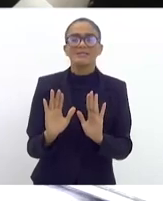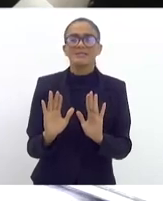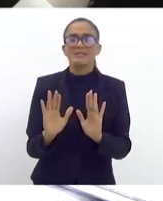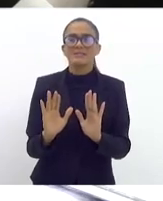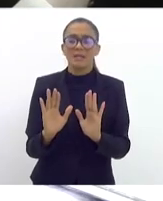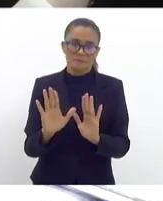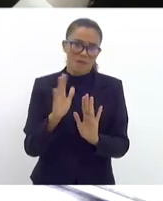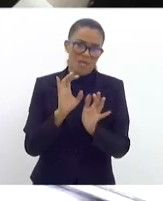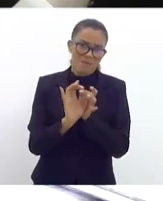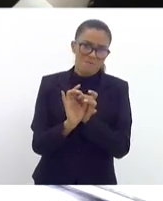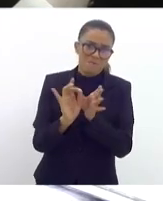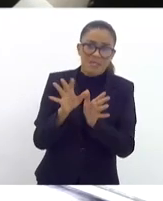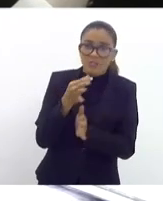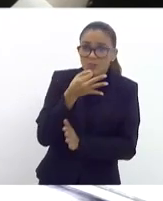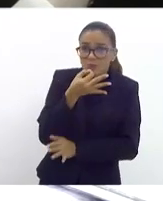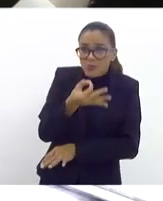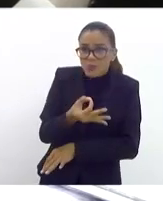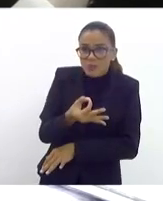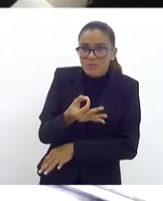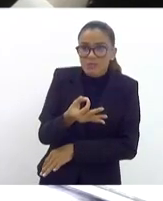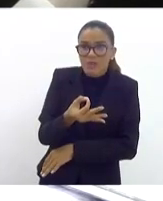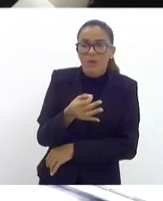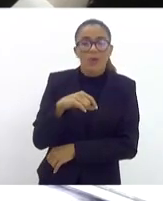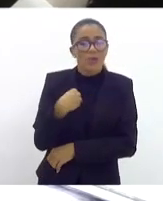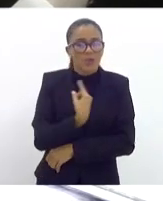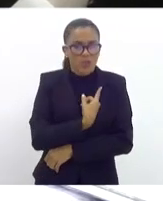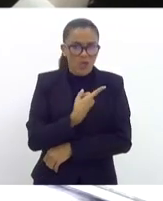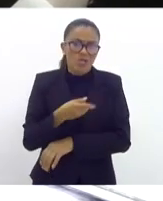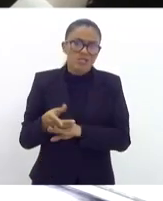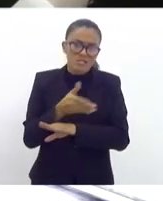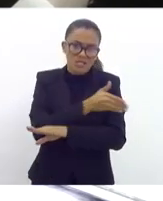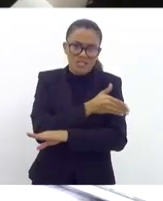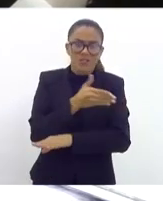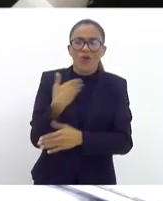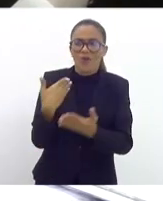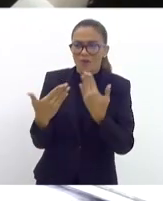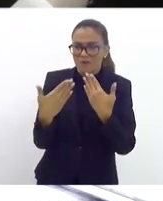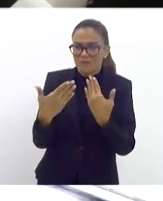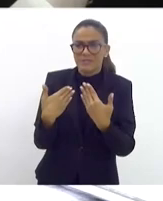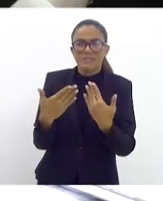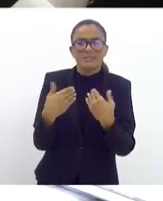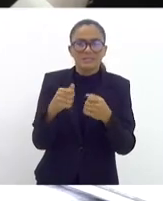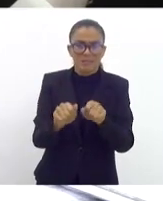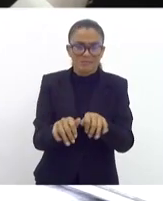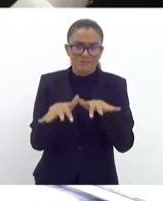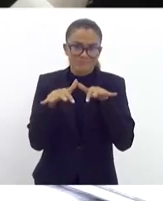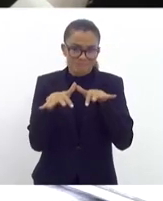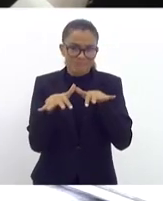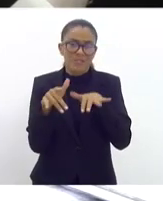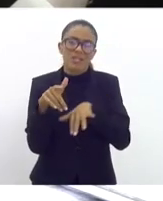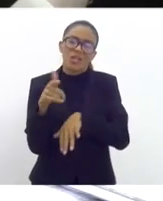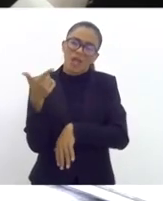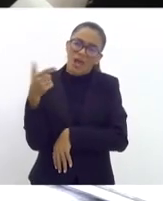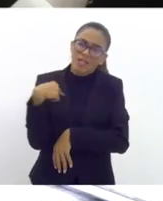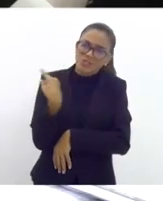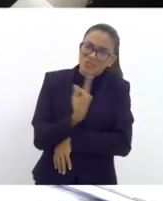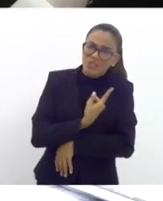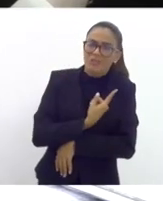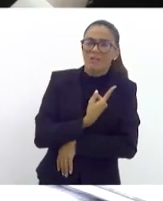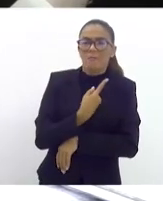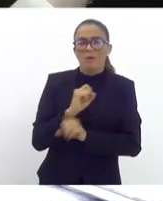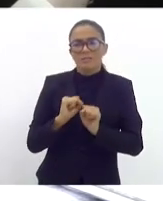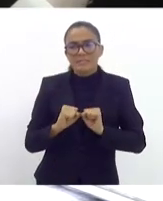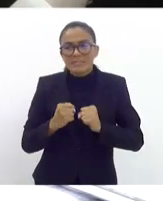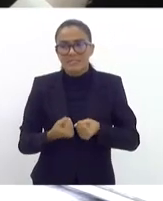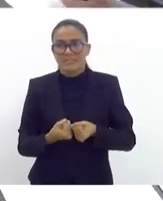me permite a sugestão a gente já conversou em algumas a talvez que nós avancemos E aí pode ser um